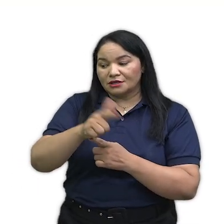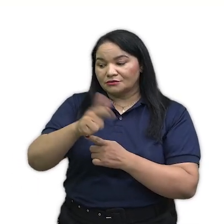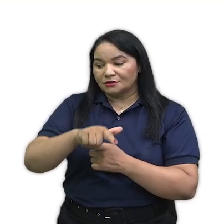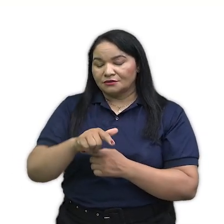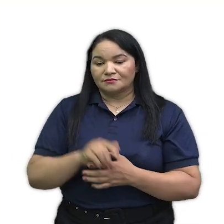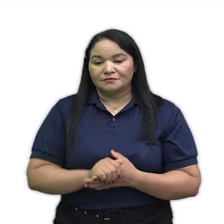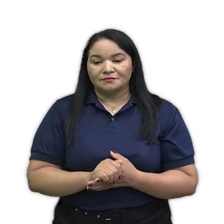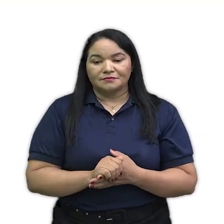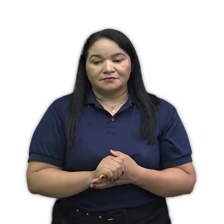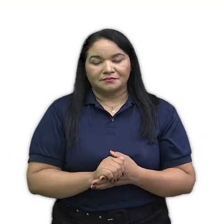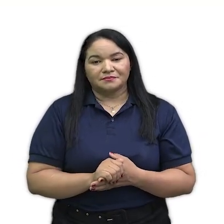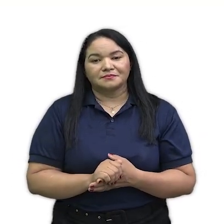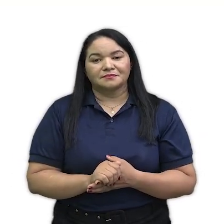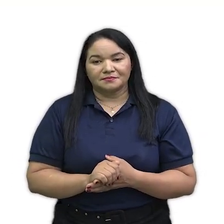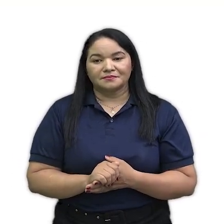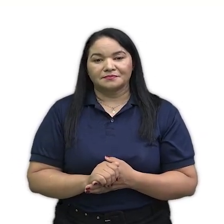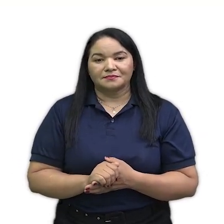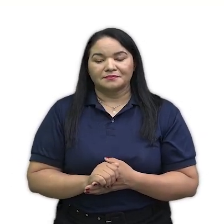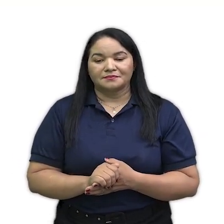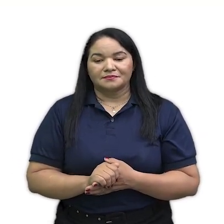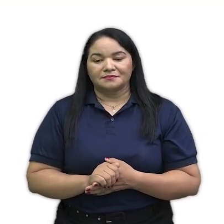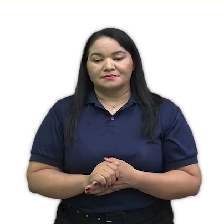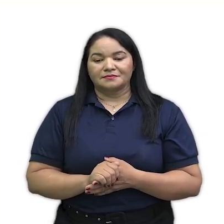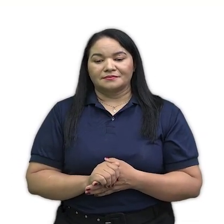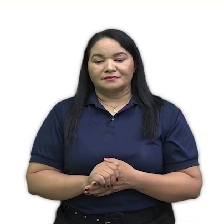qual elemento que mais se repete, perfeito?